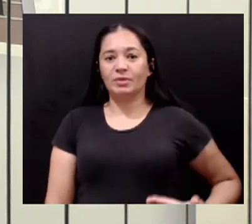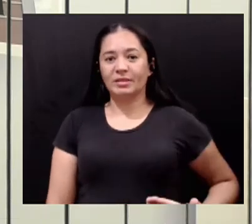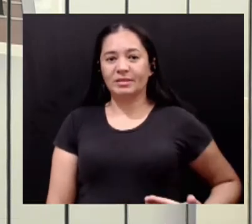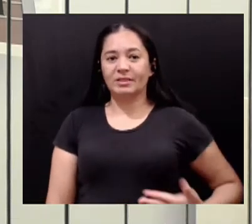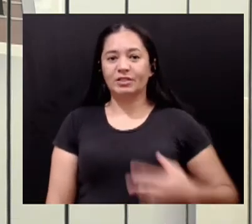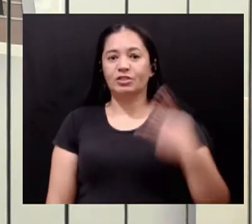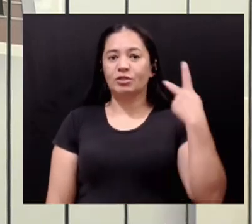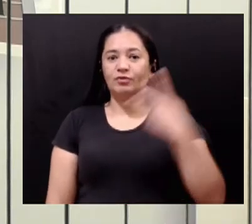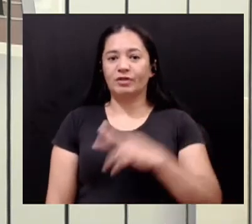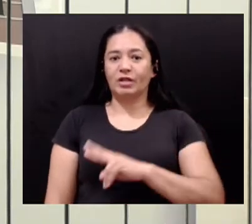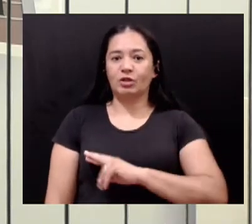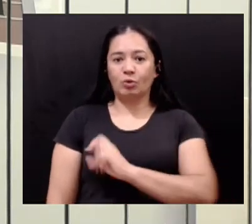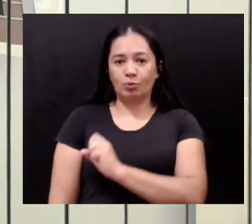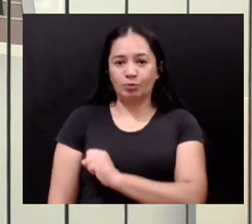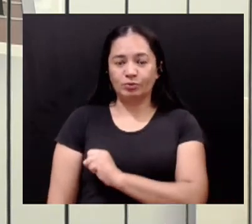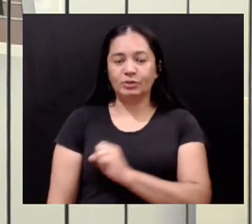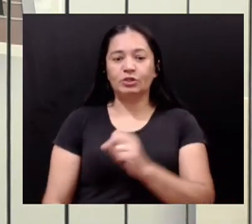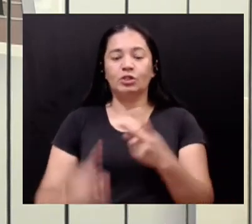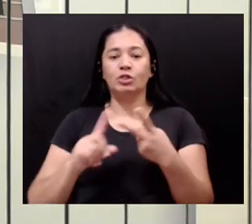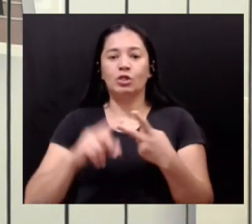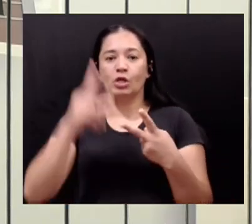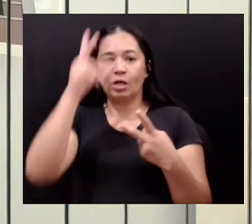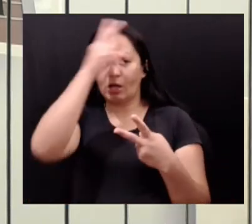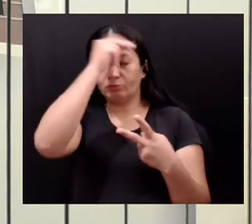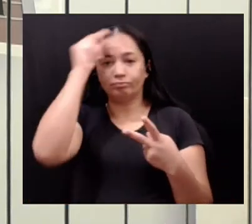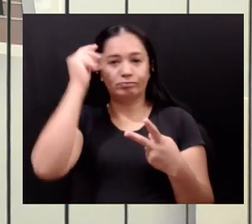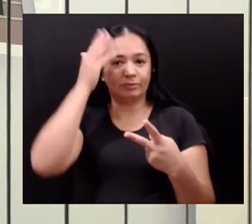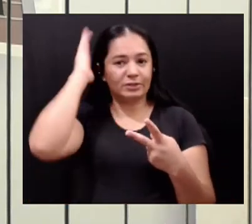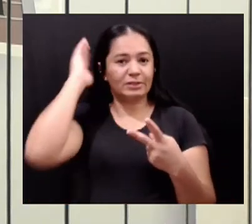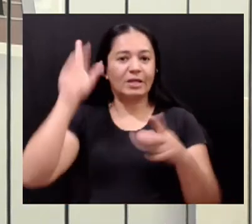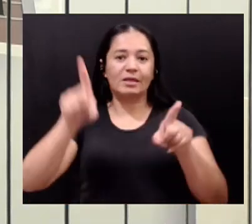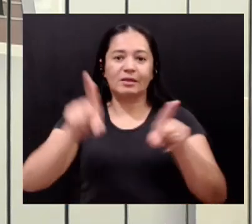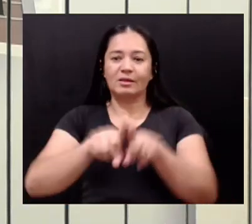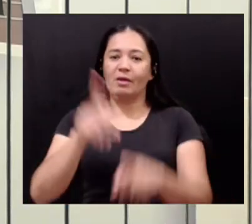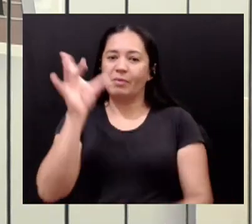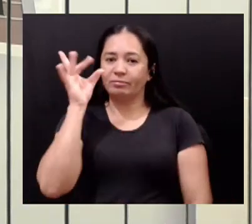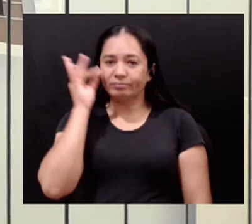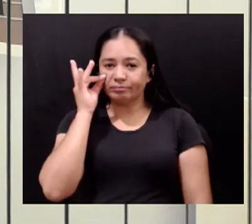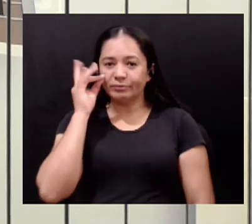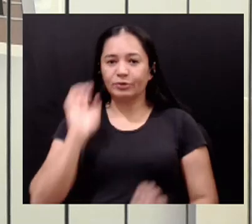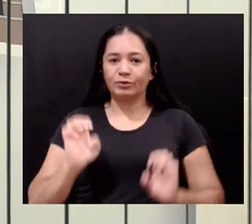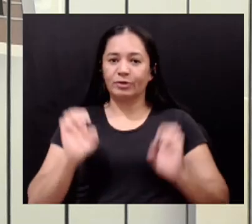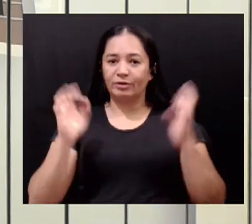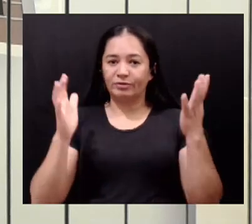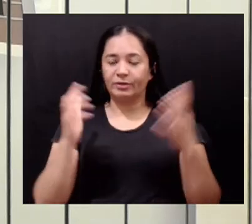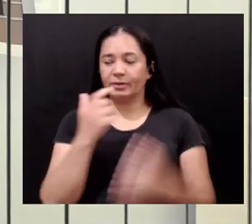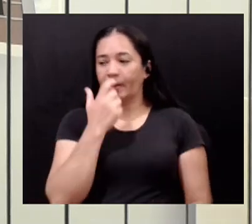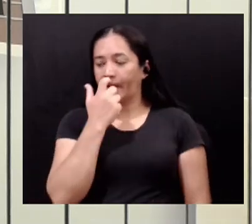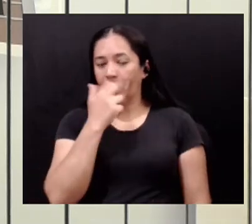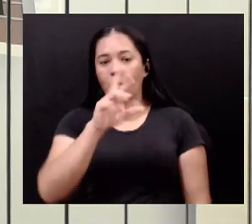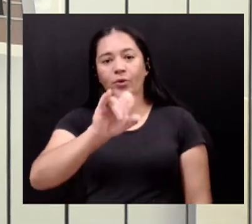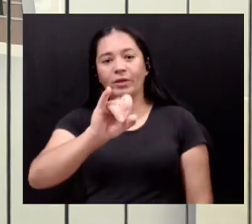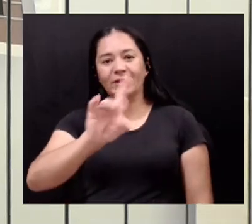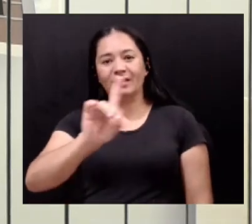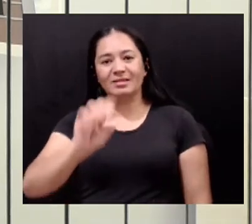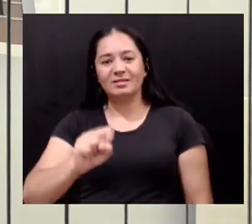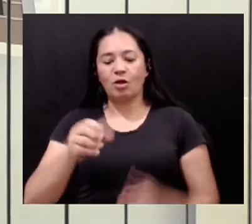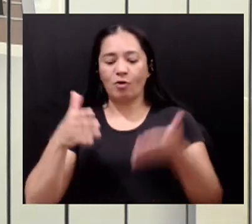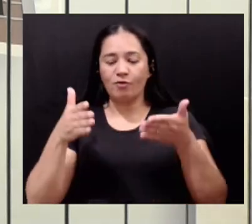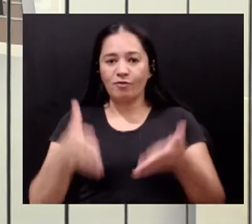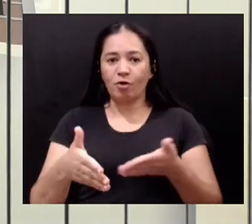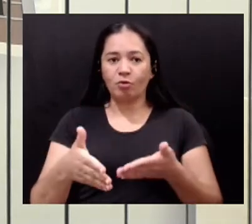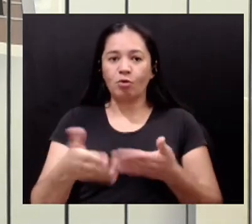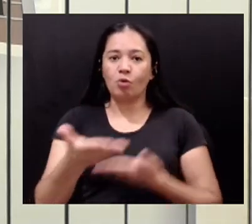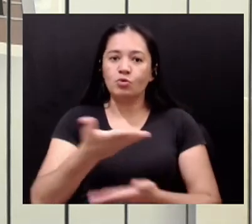Rossini, e o prefeito Dário Saad também marcaram presença no evento. O RIDS tem como foco a integração de